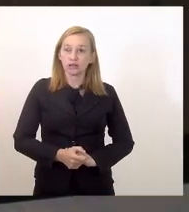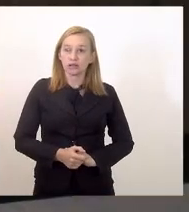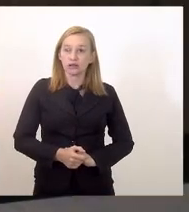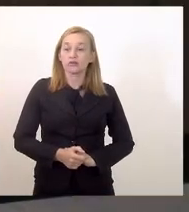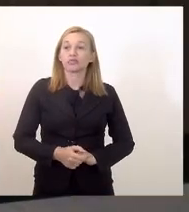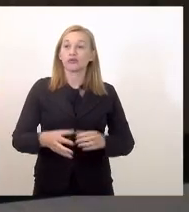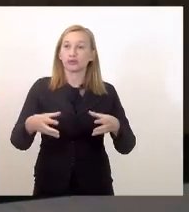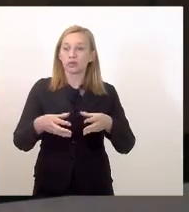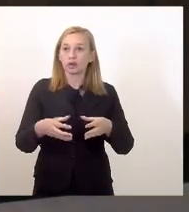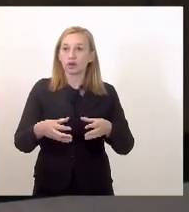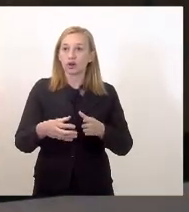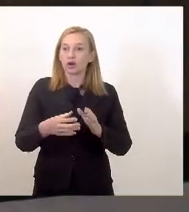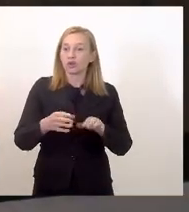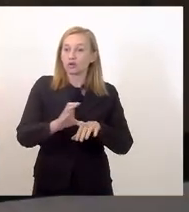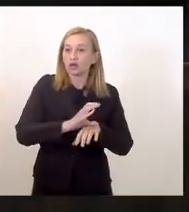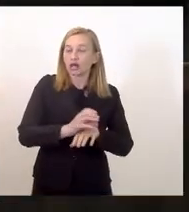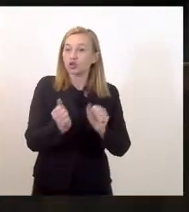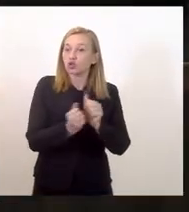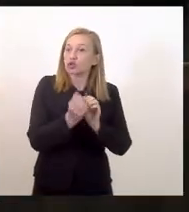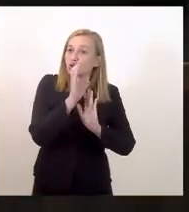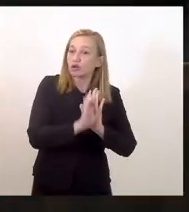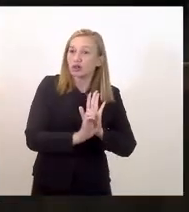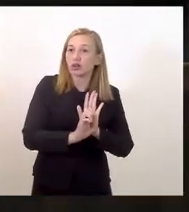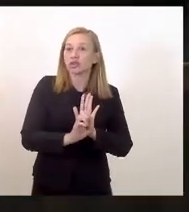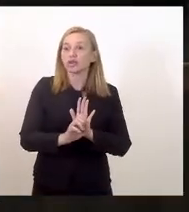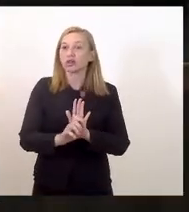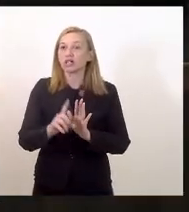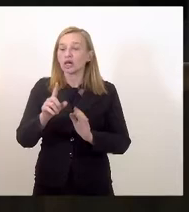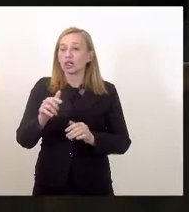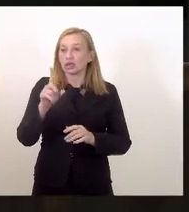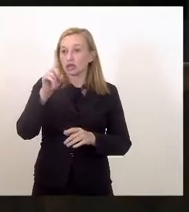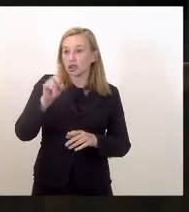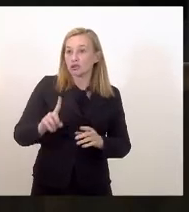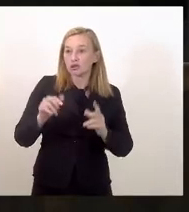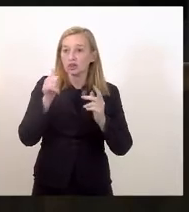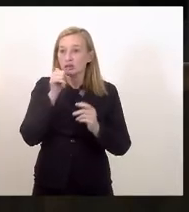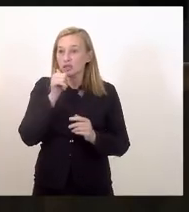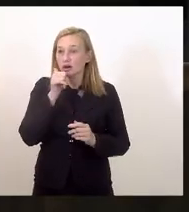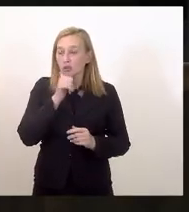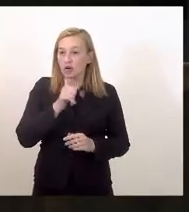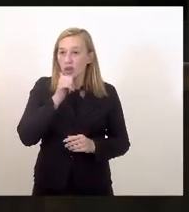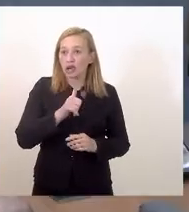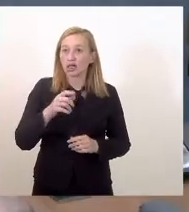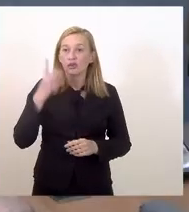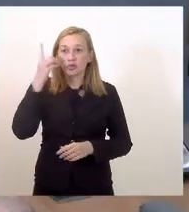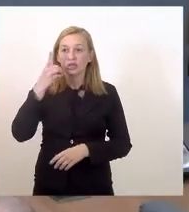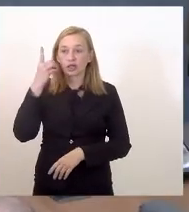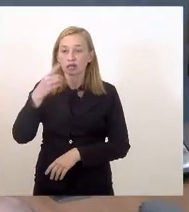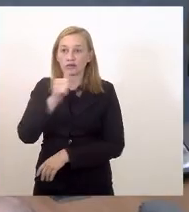Parecer pela constitucionalidade com emenda. Pela Comissão de Defesa do Direito da Mulher, deputada enfermeira Rejane.